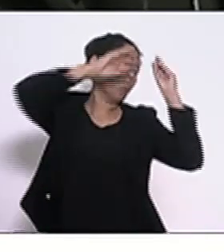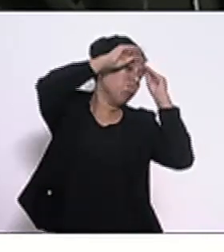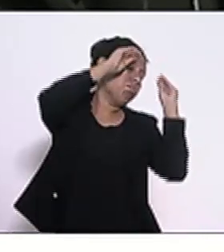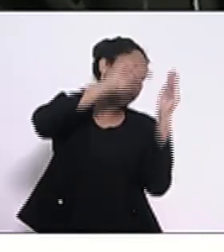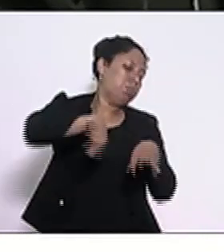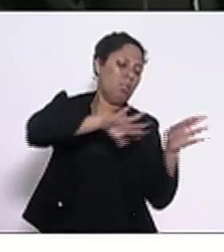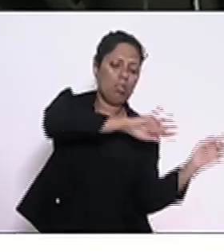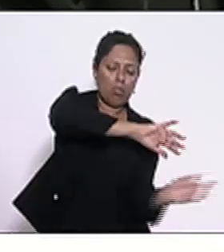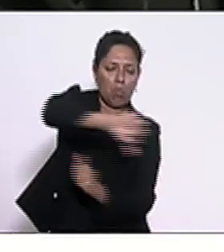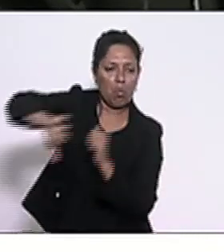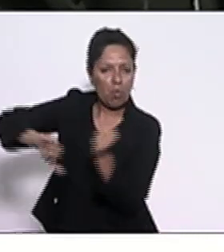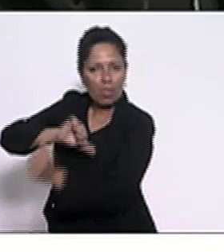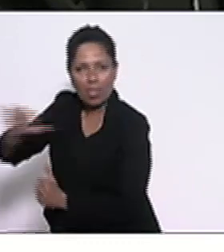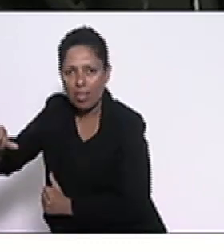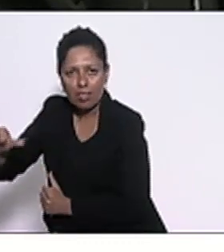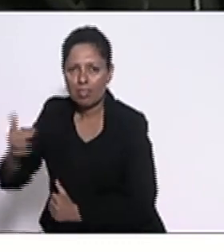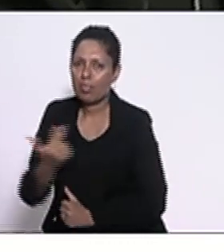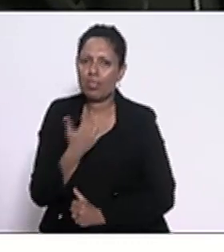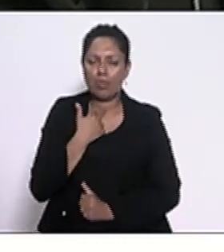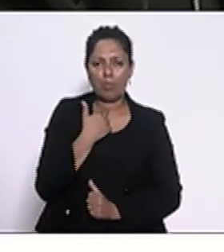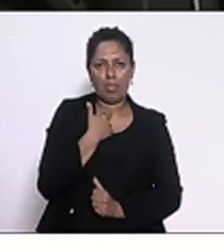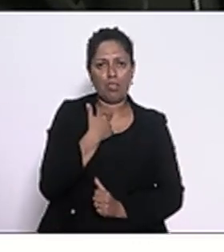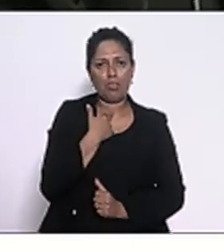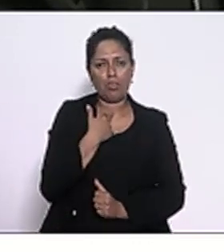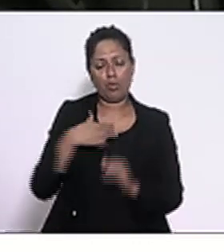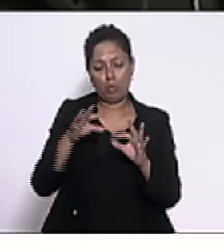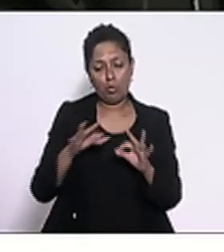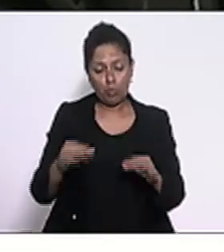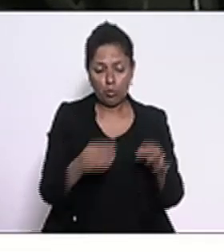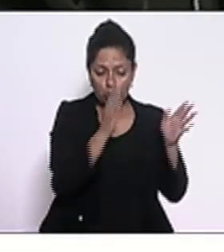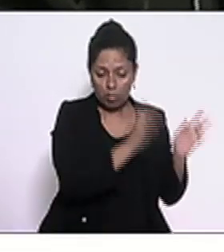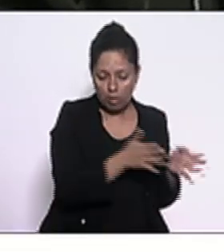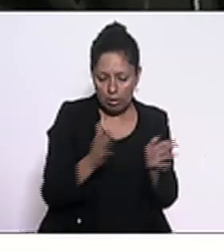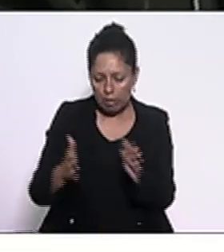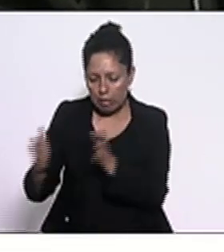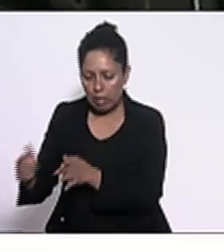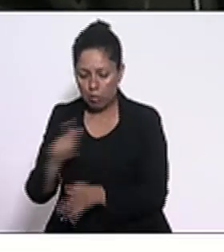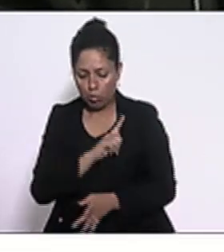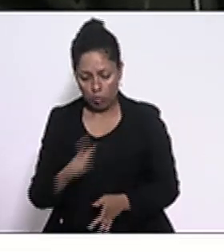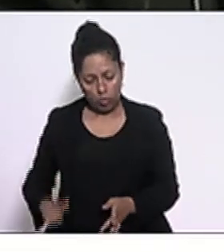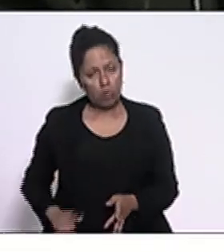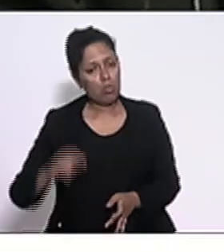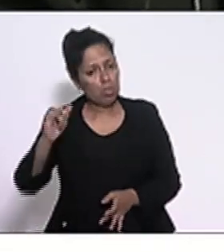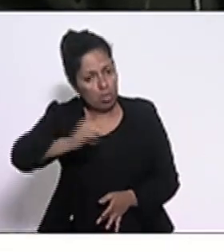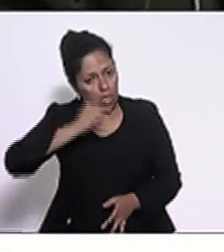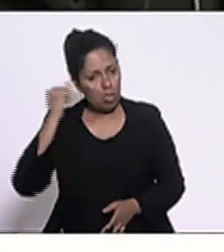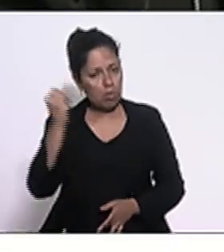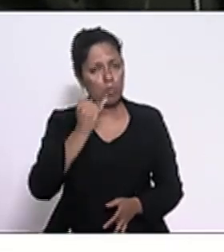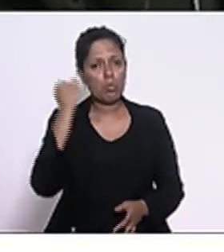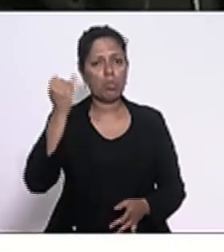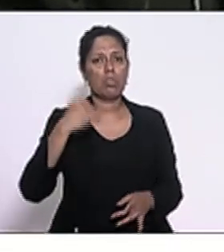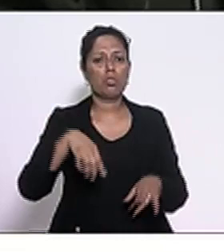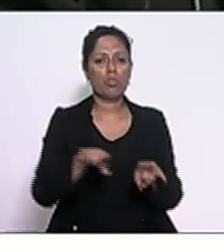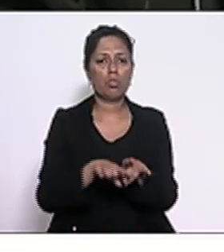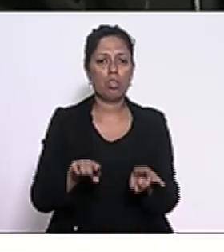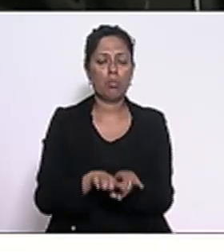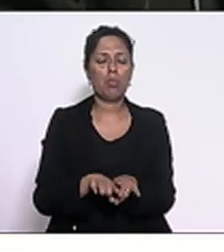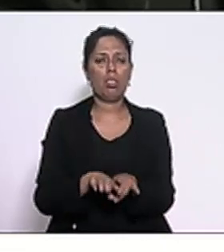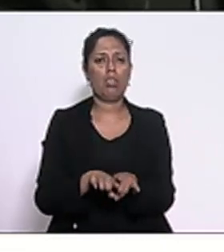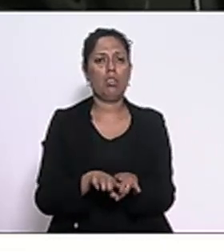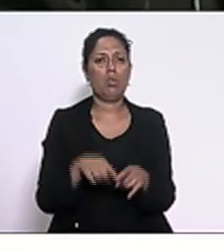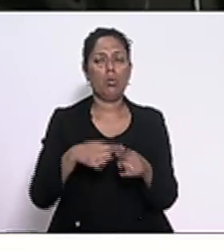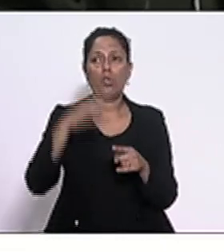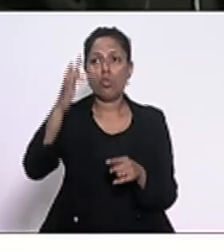ter uma estrutura pública é importante para os momentos também de troca de governo.